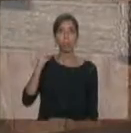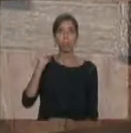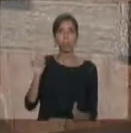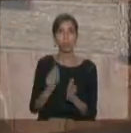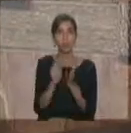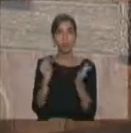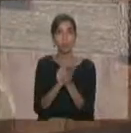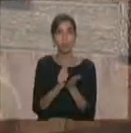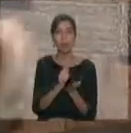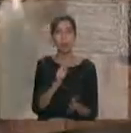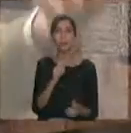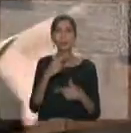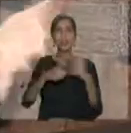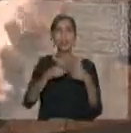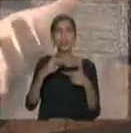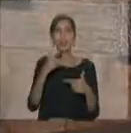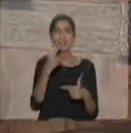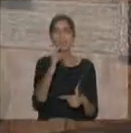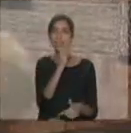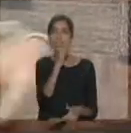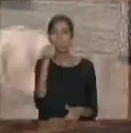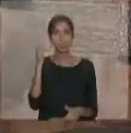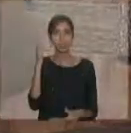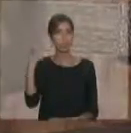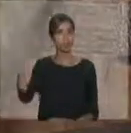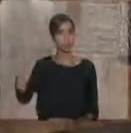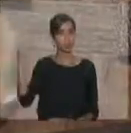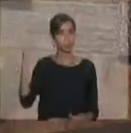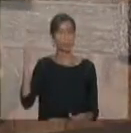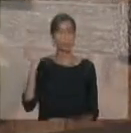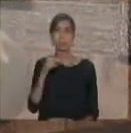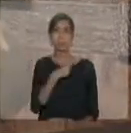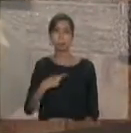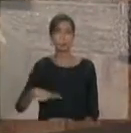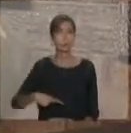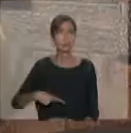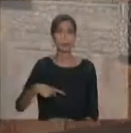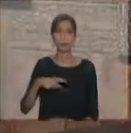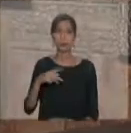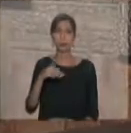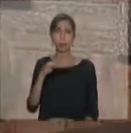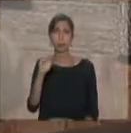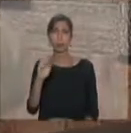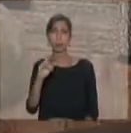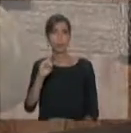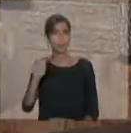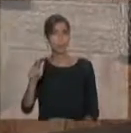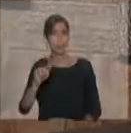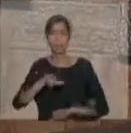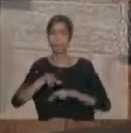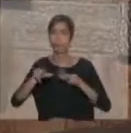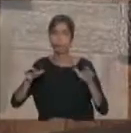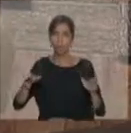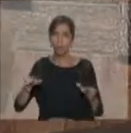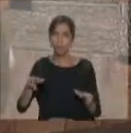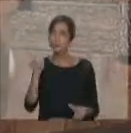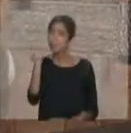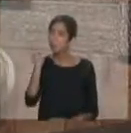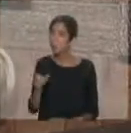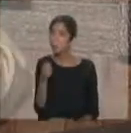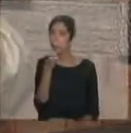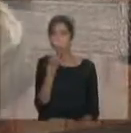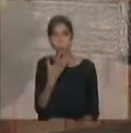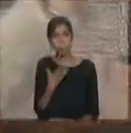dentista famoso, era o presidente do clube social, era presidente de tudo na cidade. E era uma pessoa muito